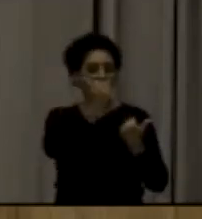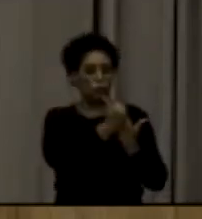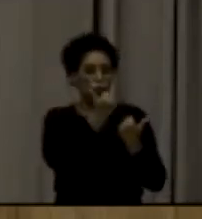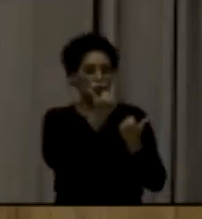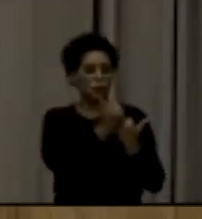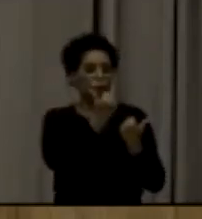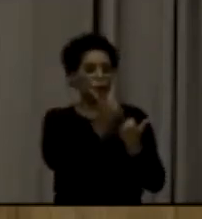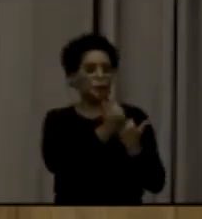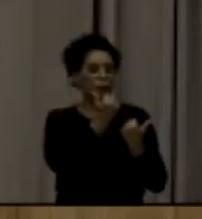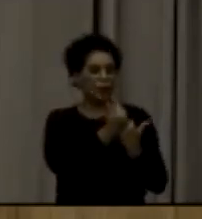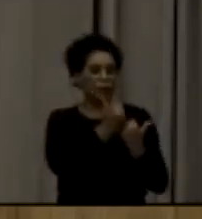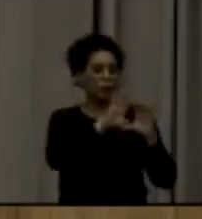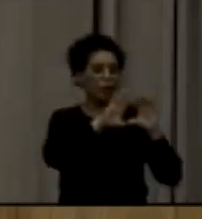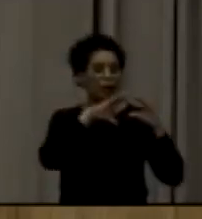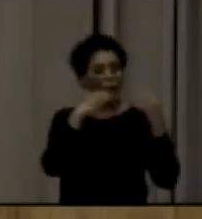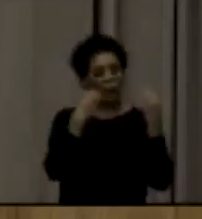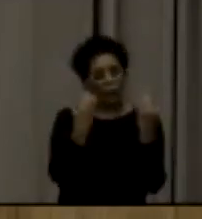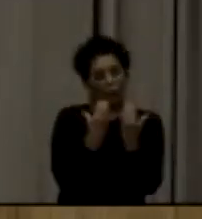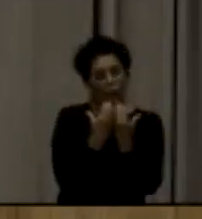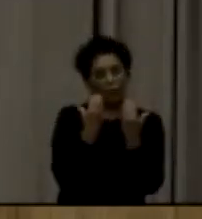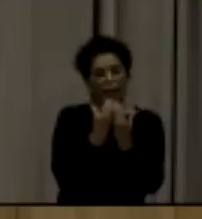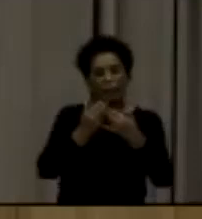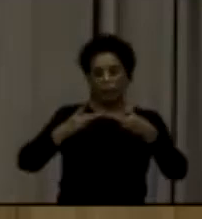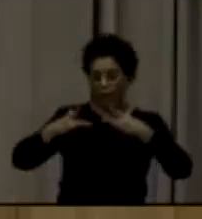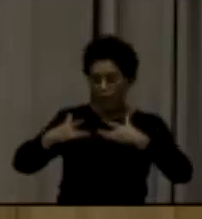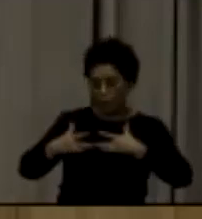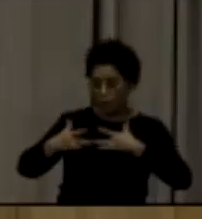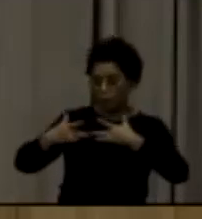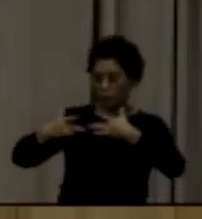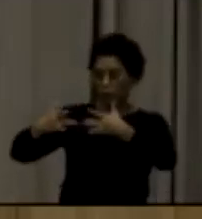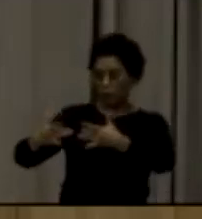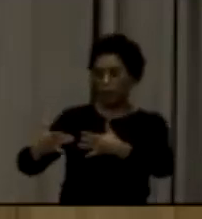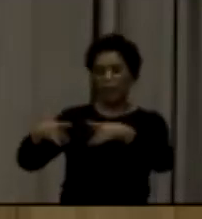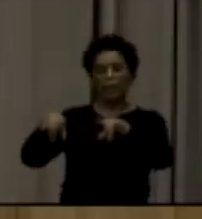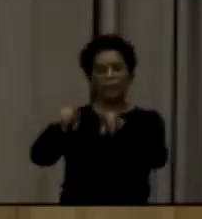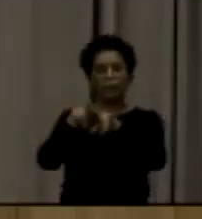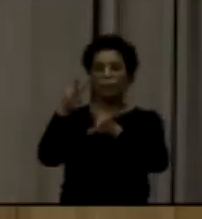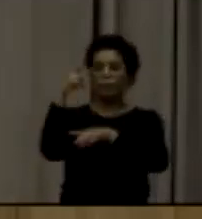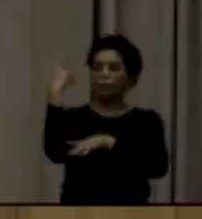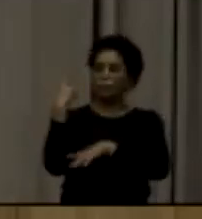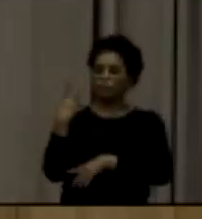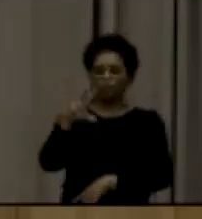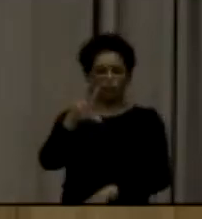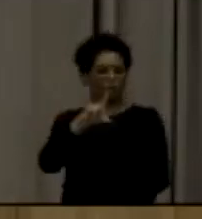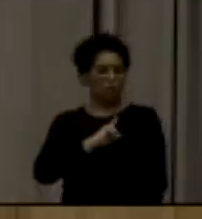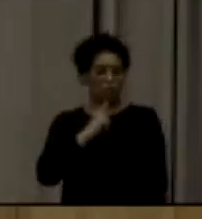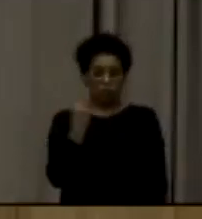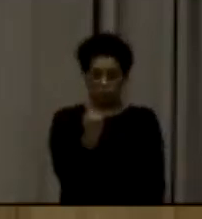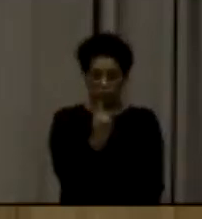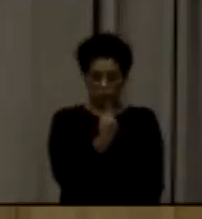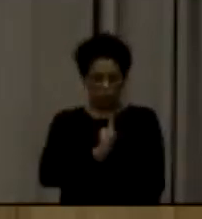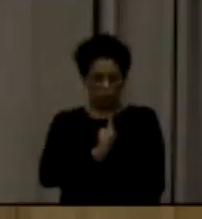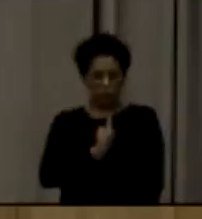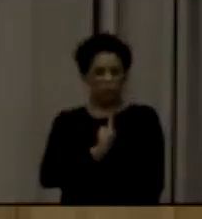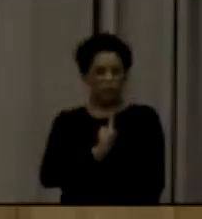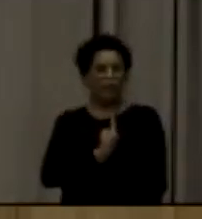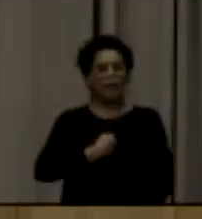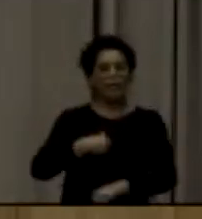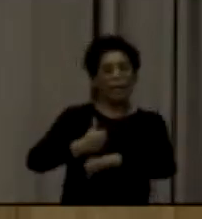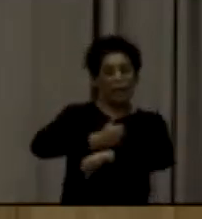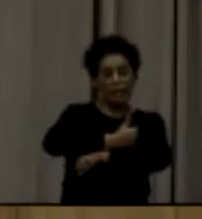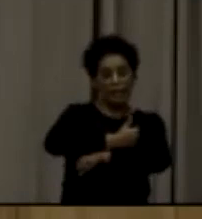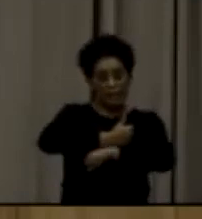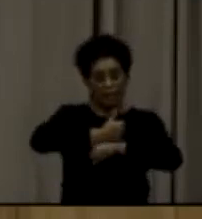valores relativos à comunidade, à solidariedade, para os valores do individualismo, os valores da